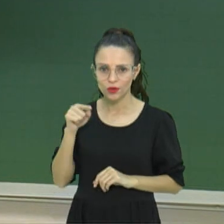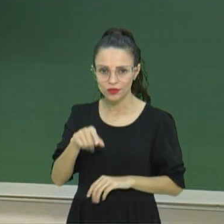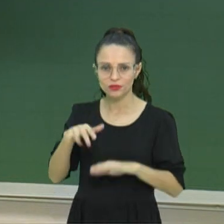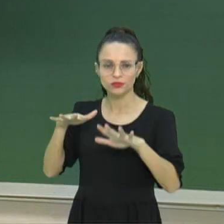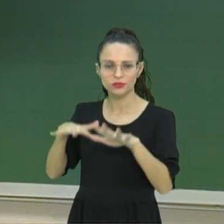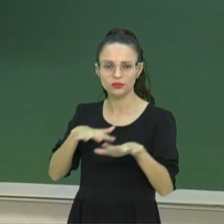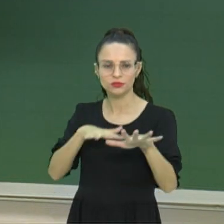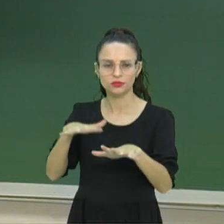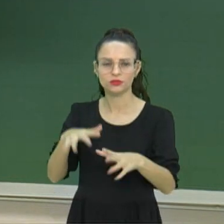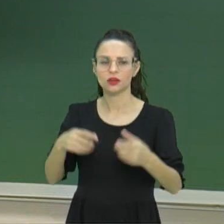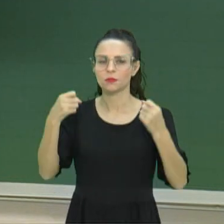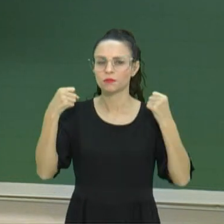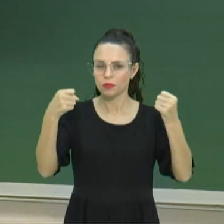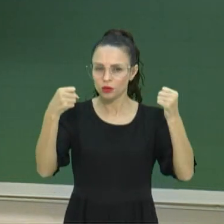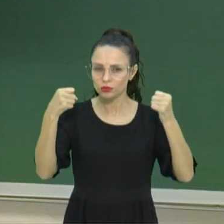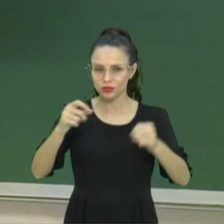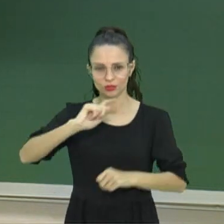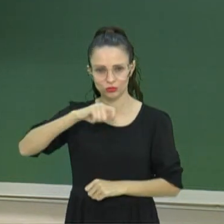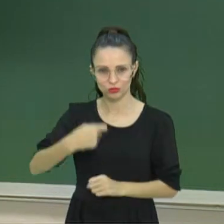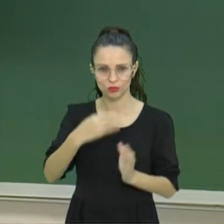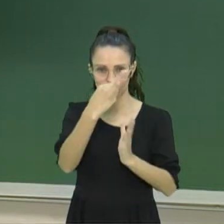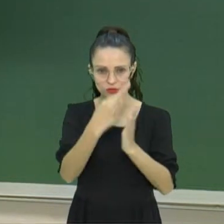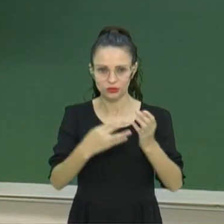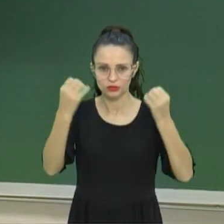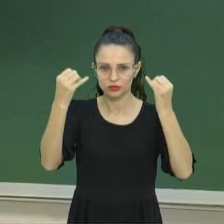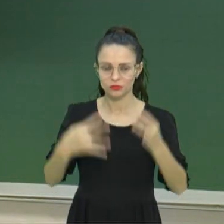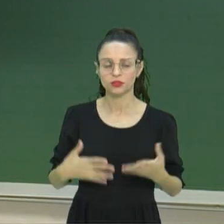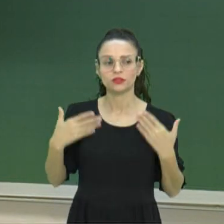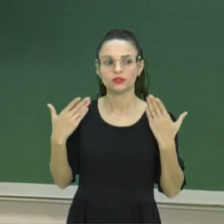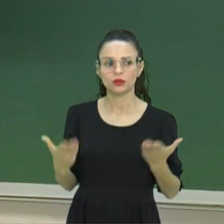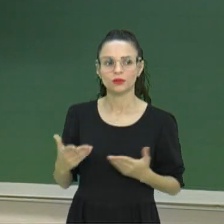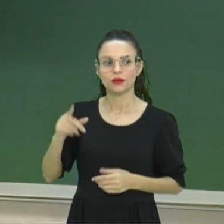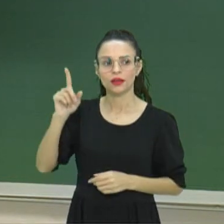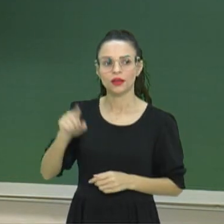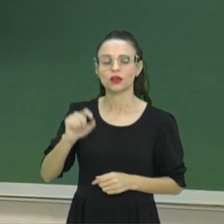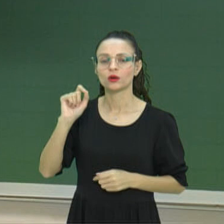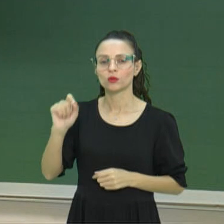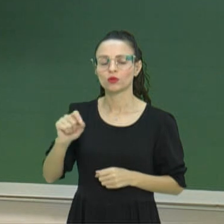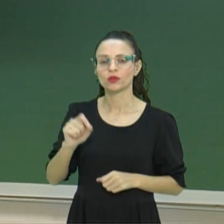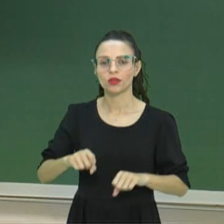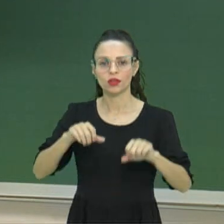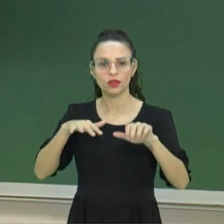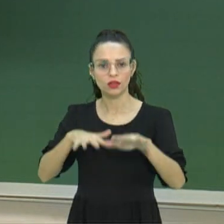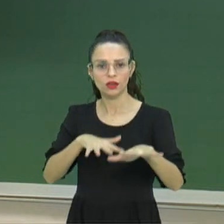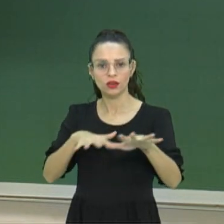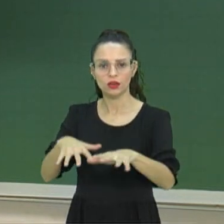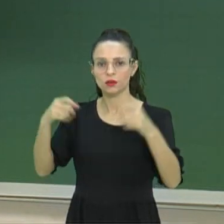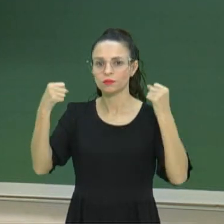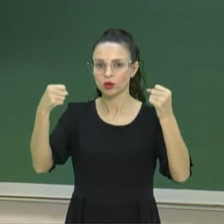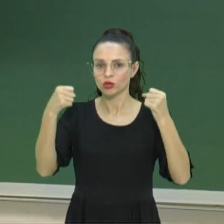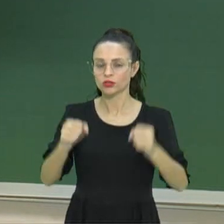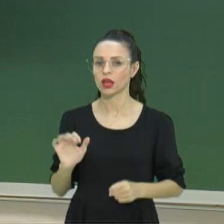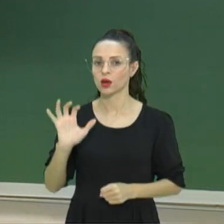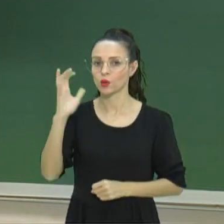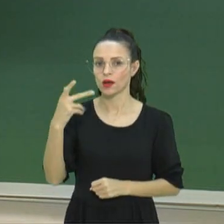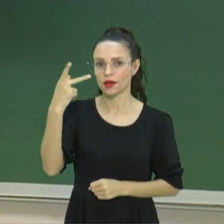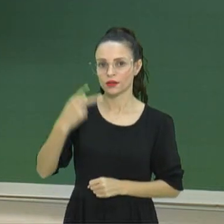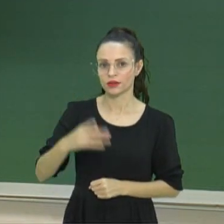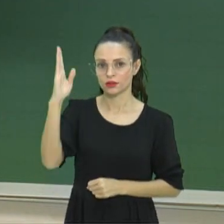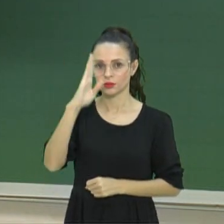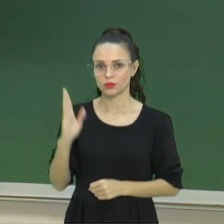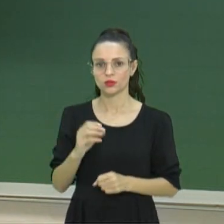protestos que o texto faz referência, nós estávamos então tratando de protestos que aconteceram no Brasil